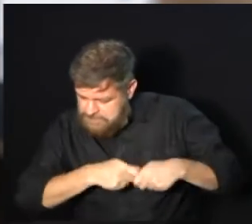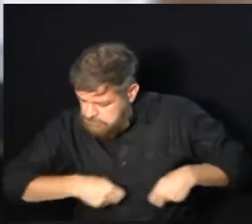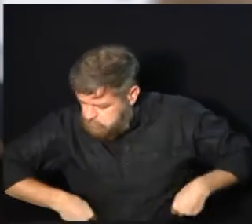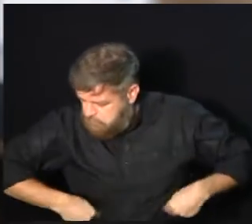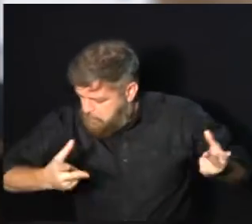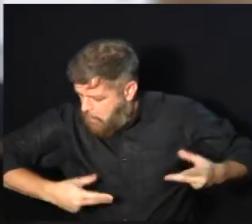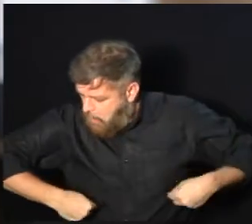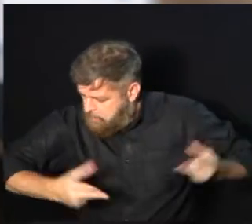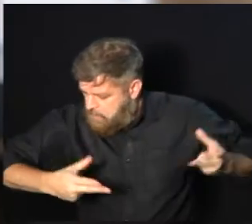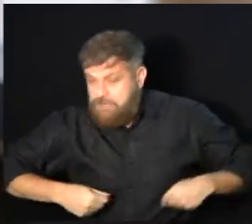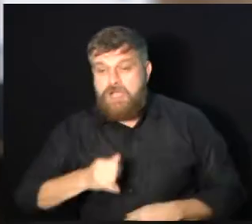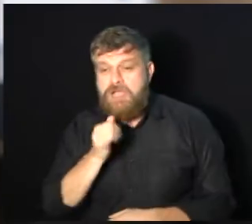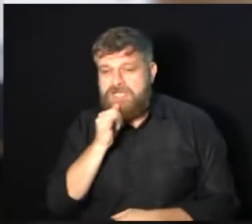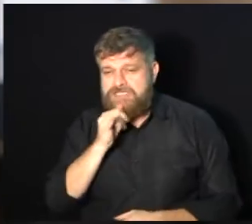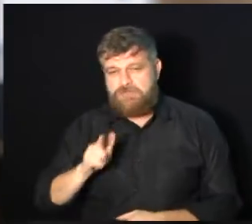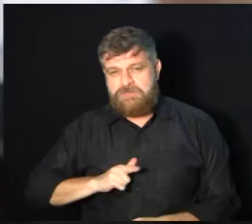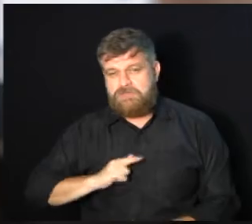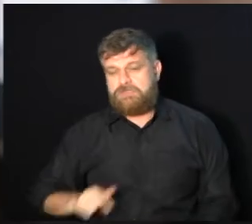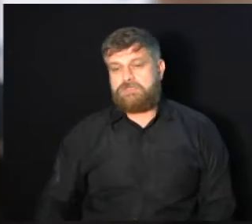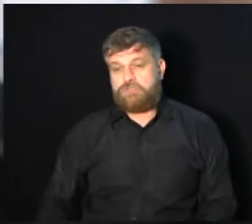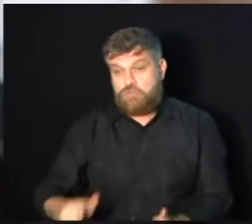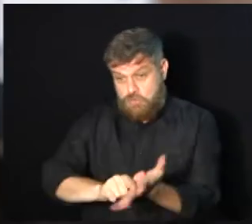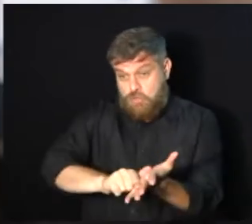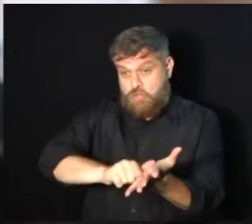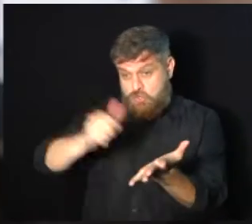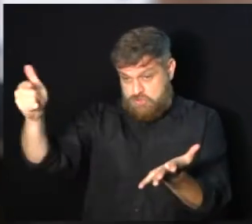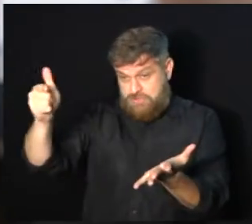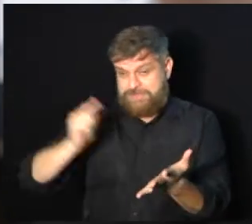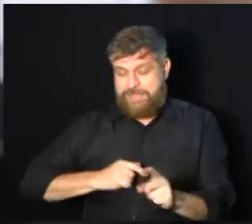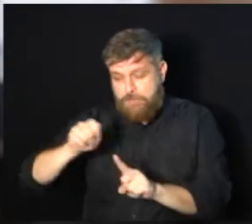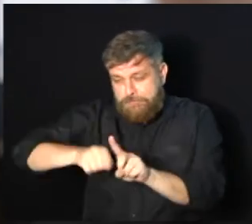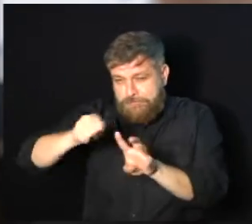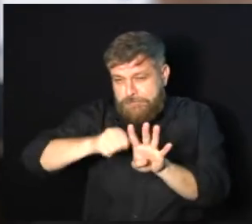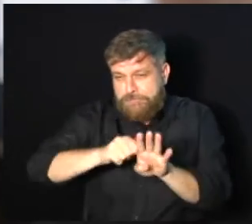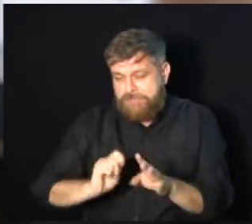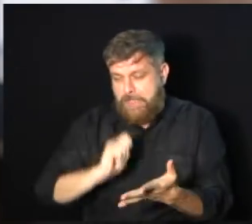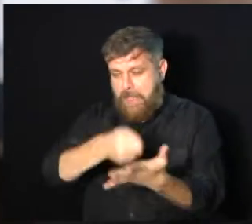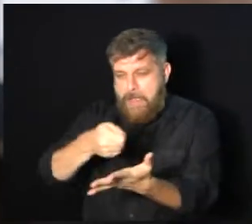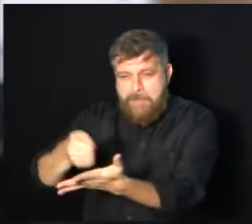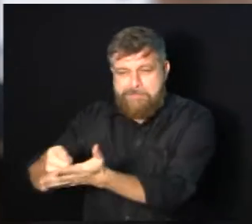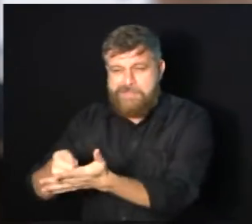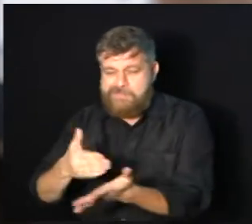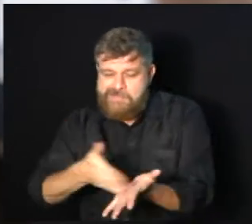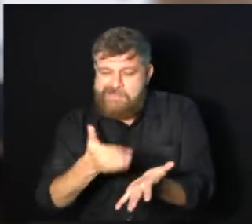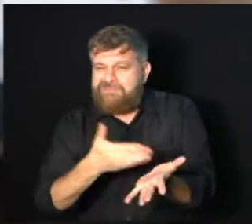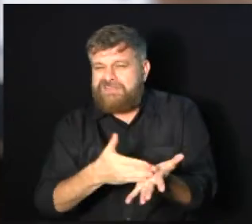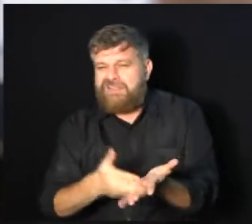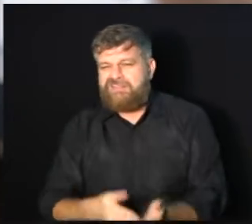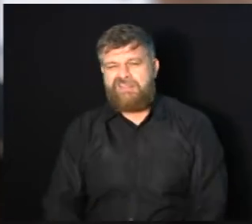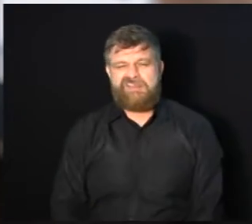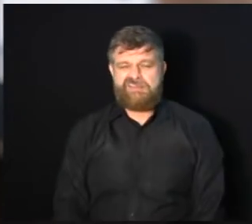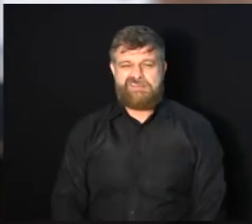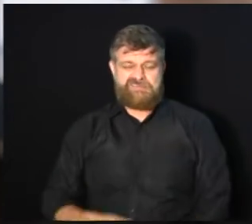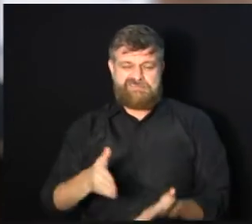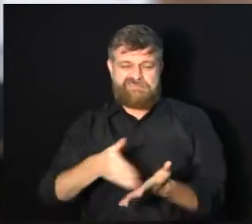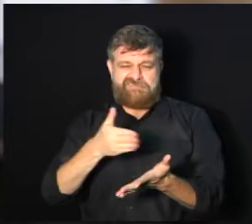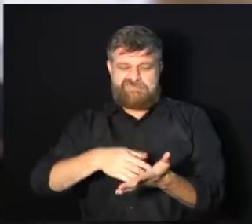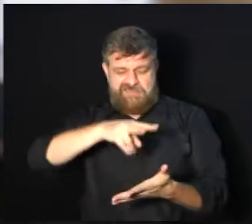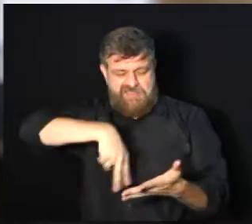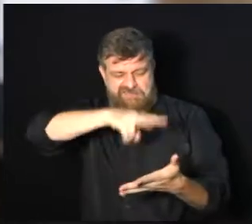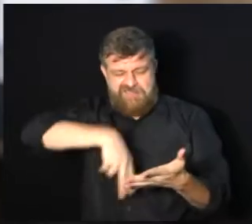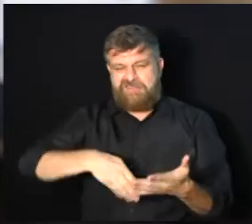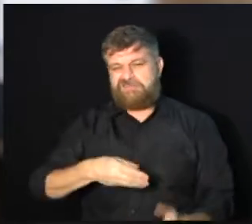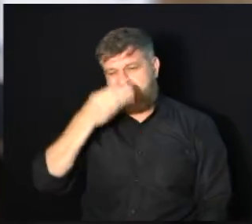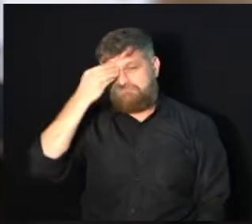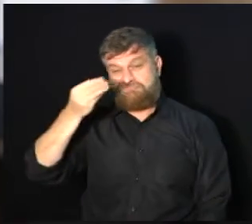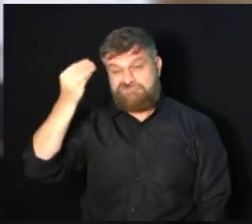aqueles gastos. Um exemplo, aquela assinatura de jornal, de revista que às vezes você nem lê, aquela conta de internet